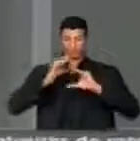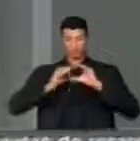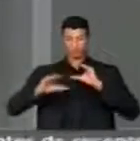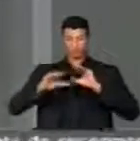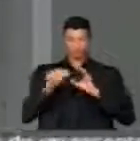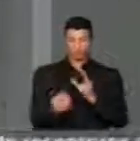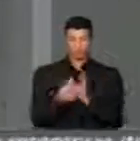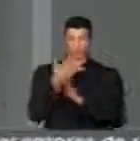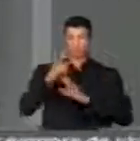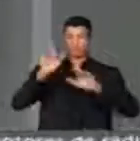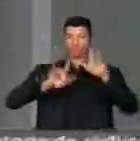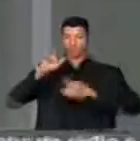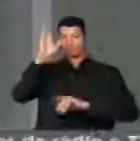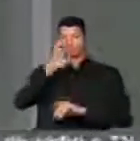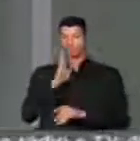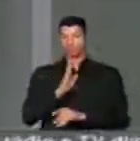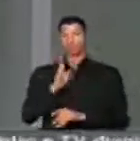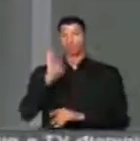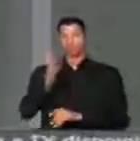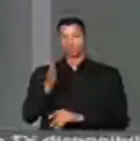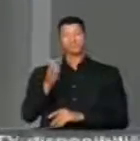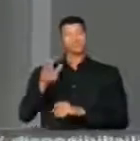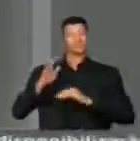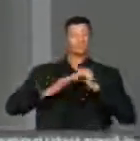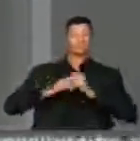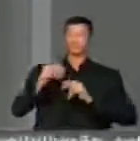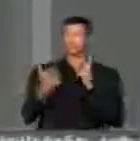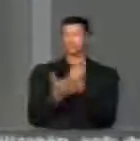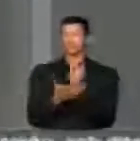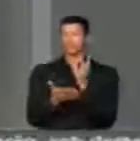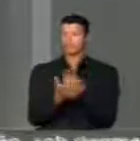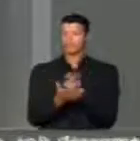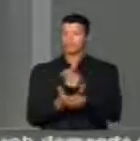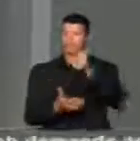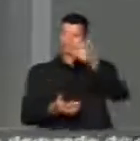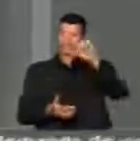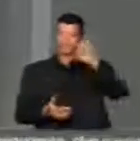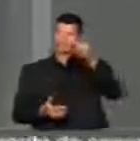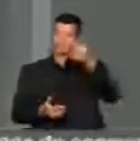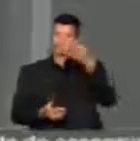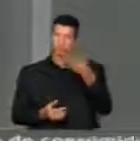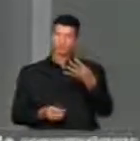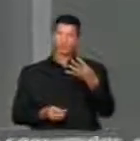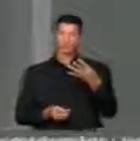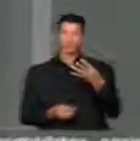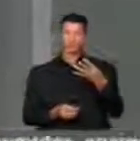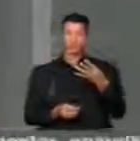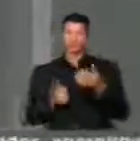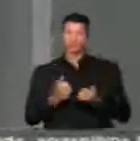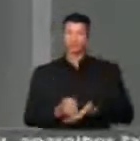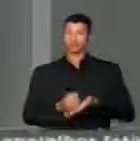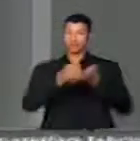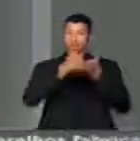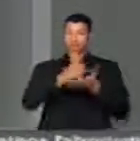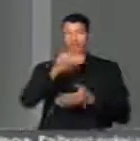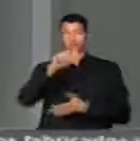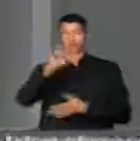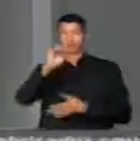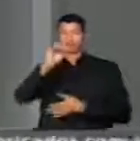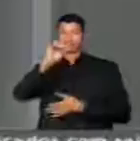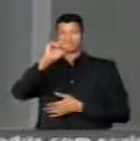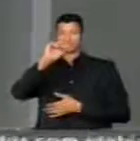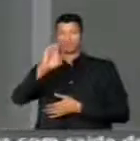forma a grande mídia brasileira, são praticamente os mesmos que em 1964 apoiaram o golpe